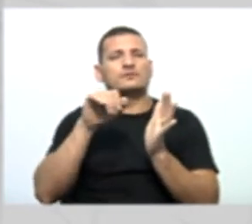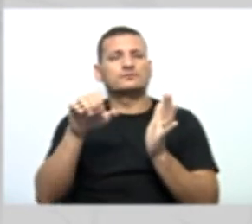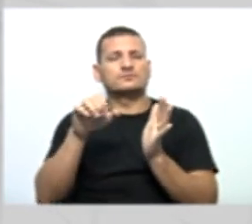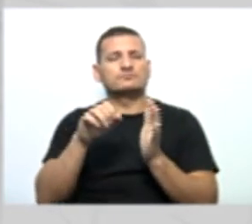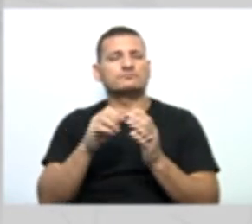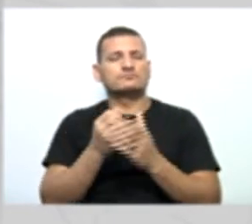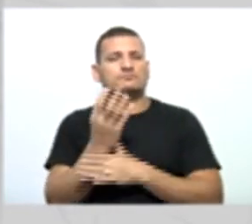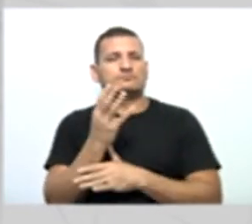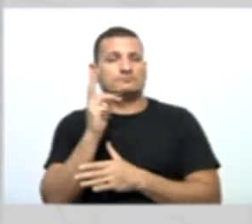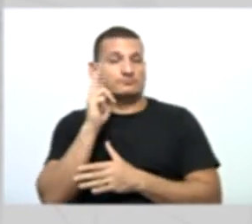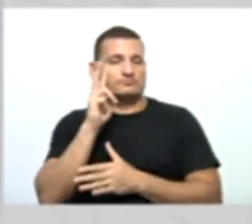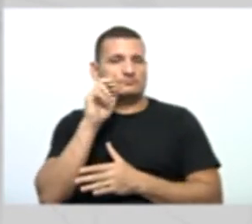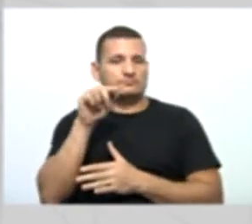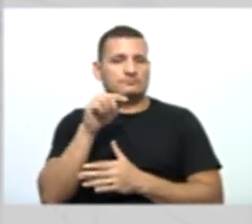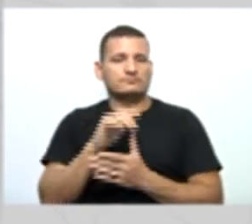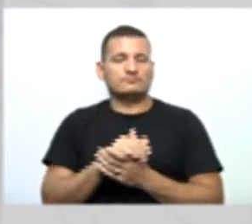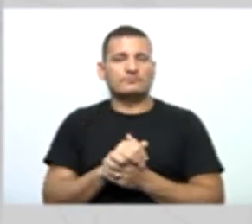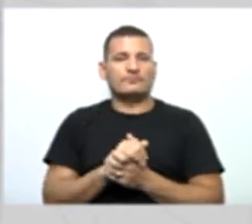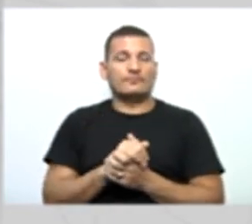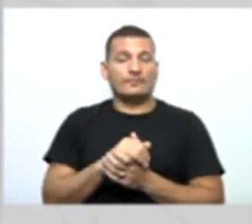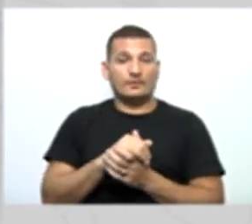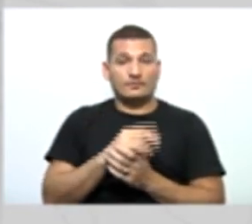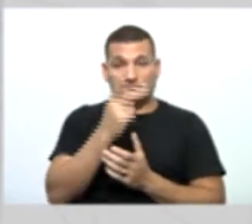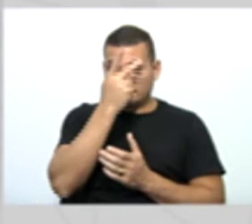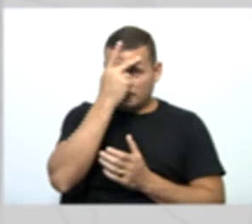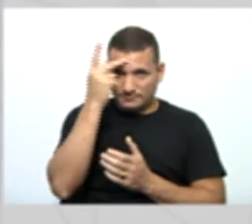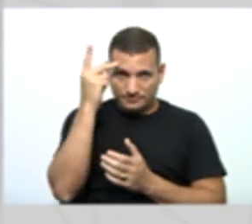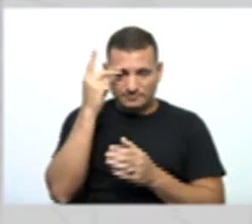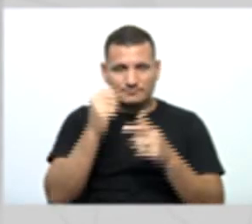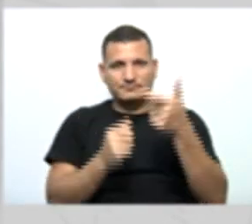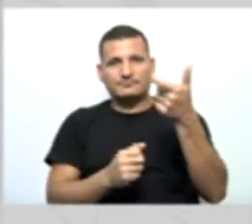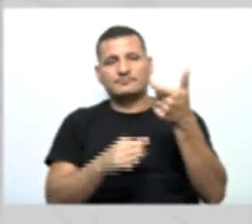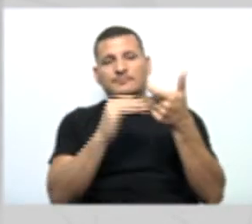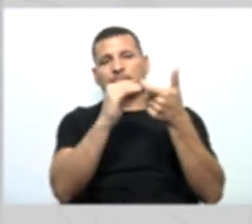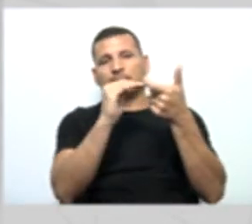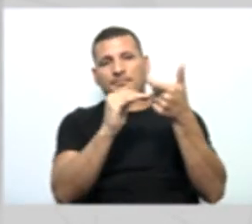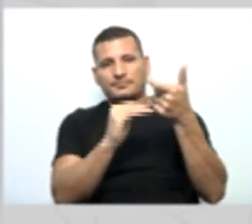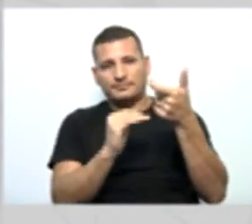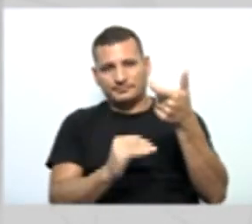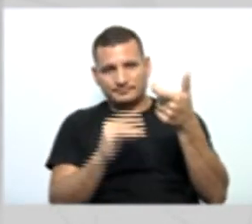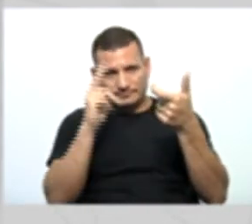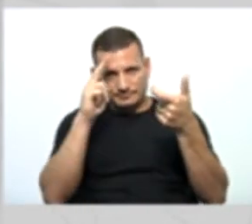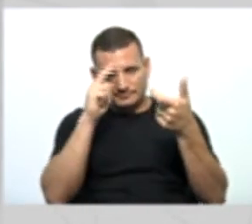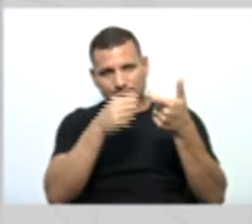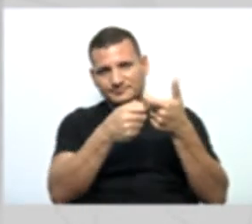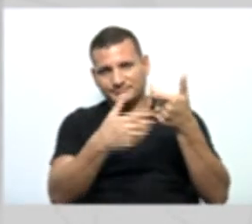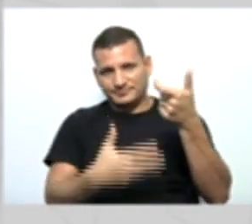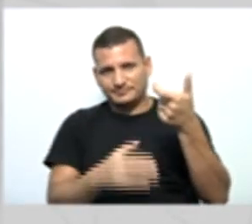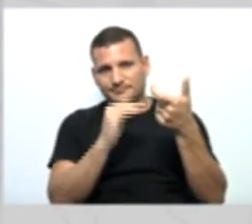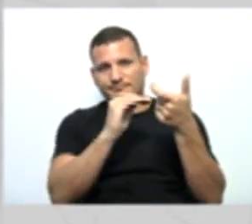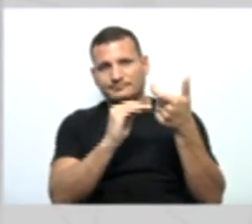aqui. Lembra lá da classe pessoa que nós criamos? Nós criamos lá a classe pessoa.